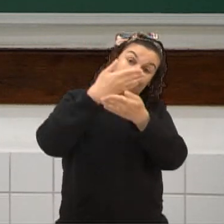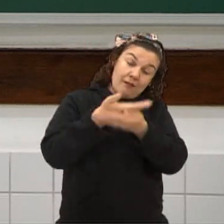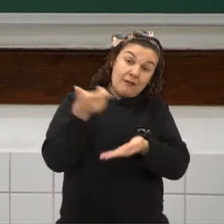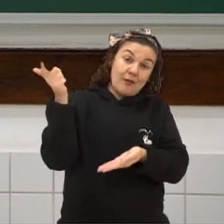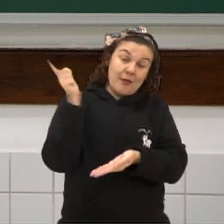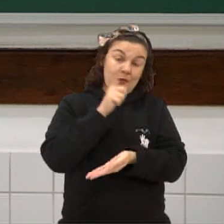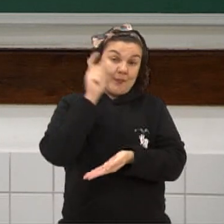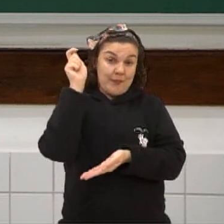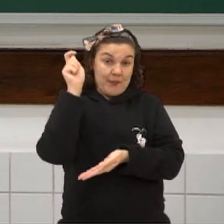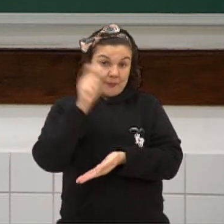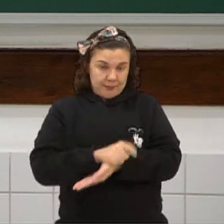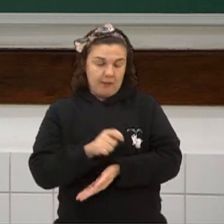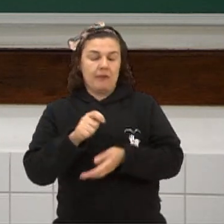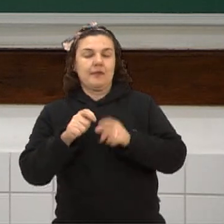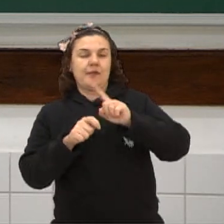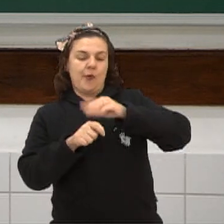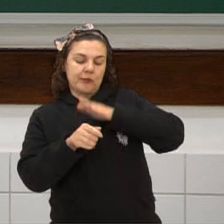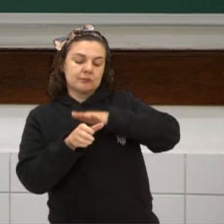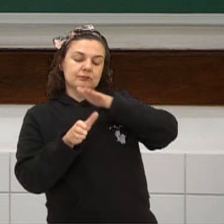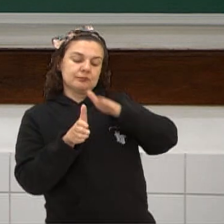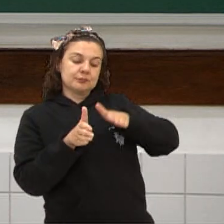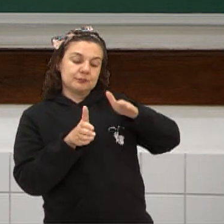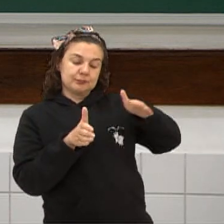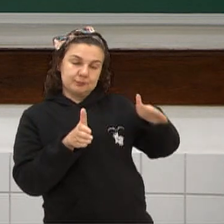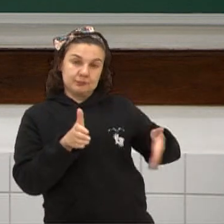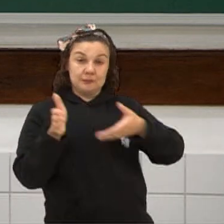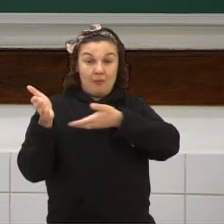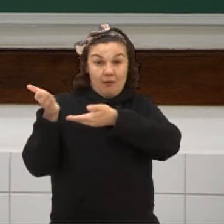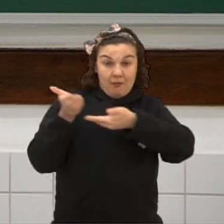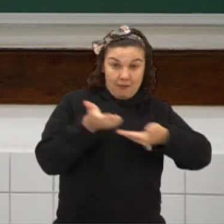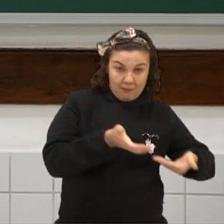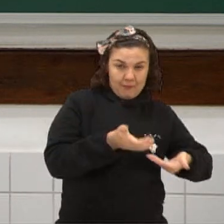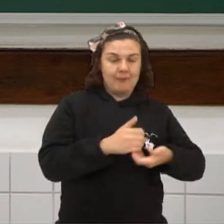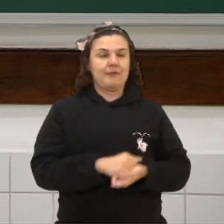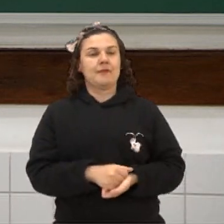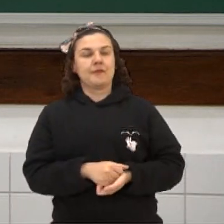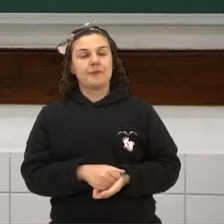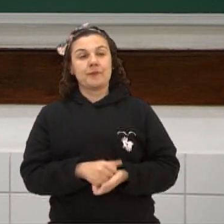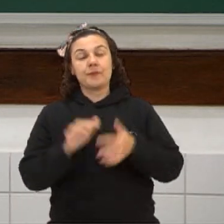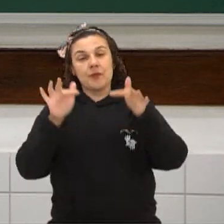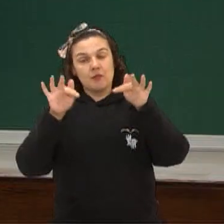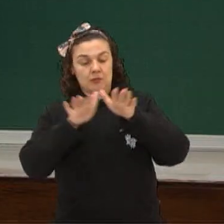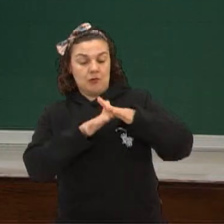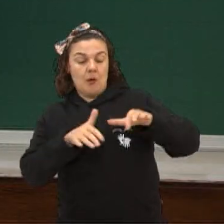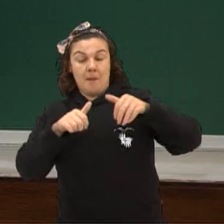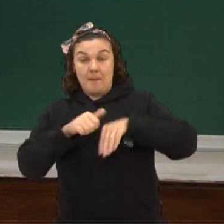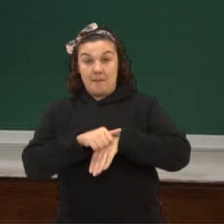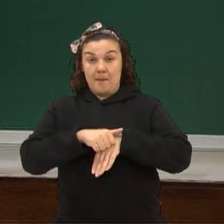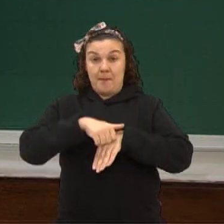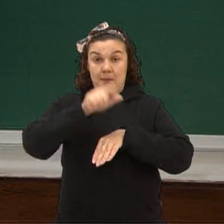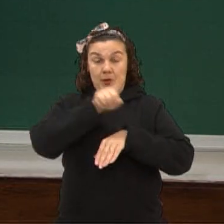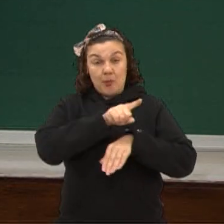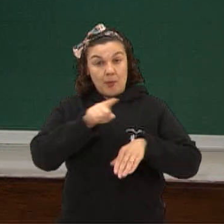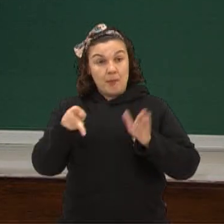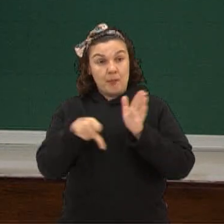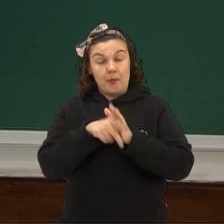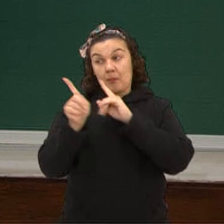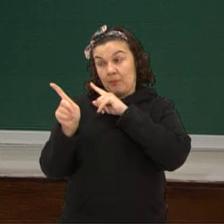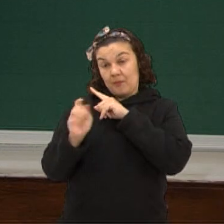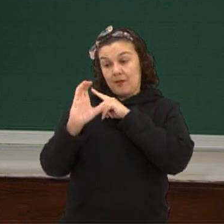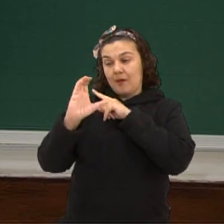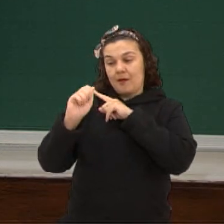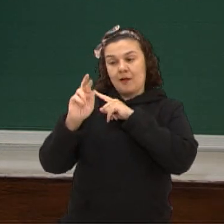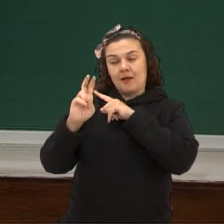suas águas para as outras caixas mais abaixo, pela gravidade. E iam desembocar num reservatório maior, que é o reservatório do Carvalho, né, que